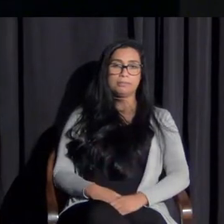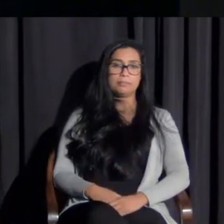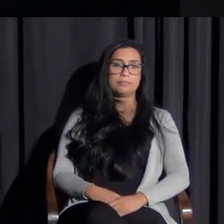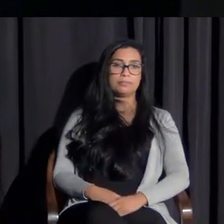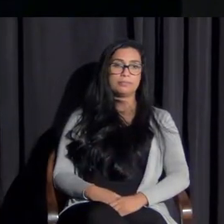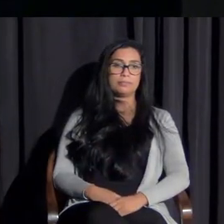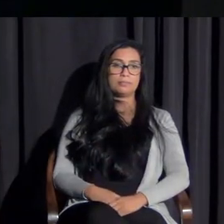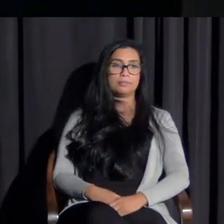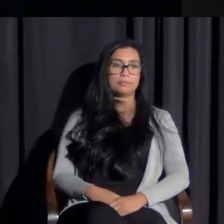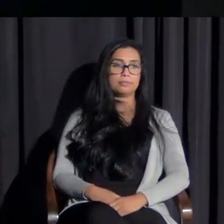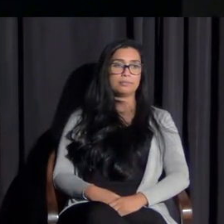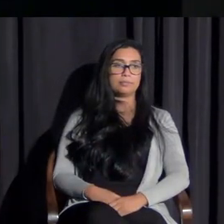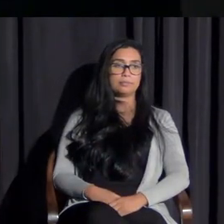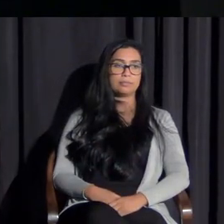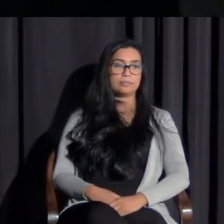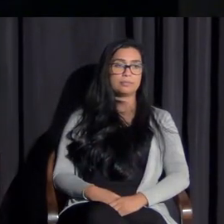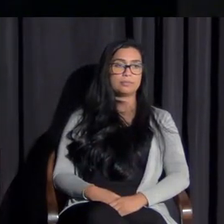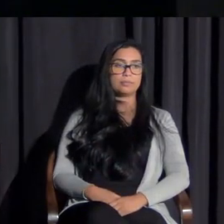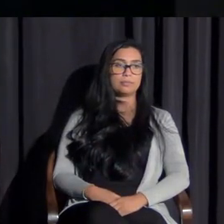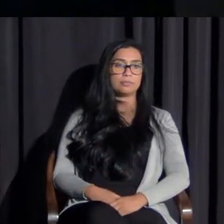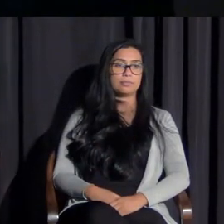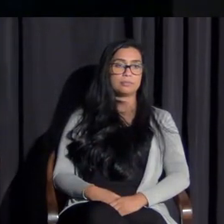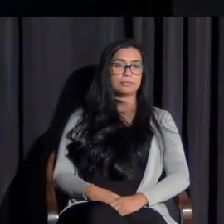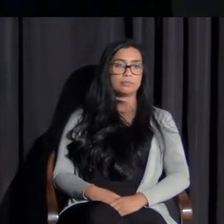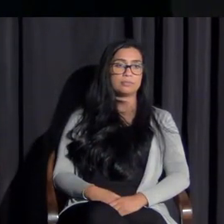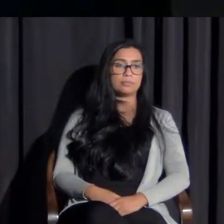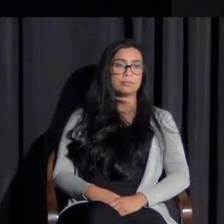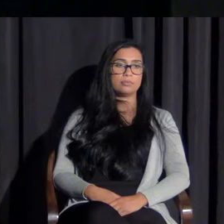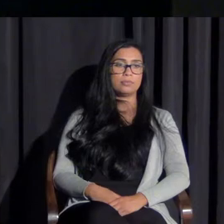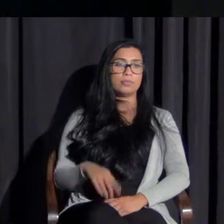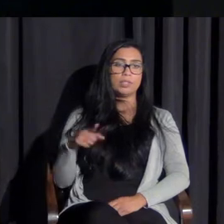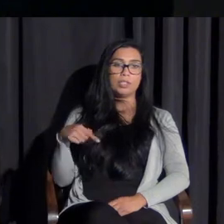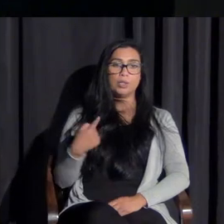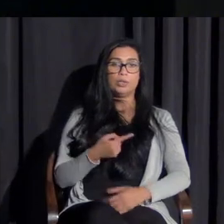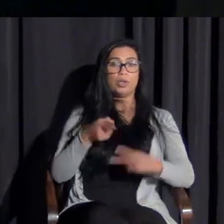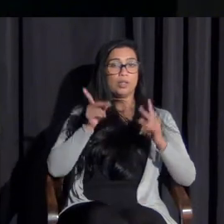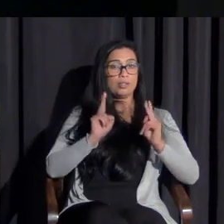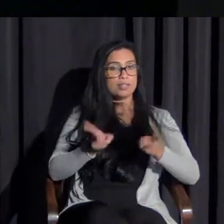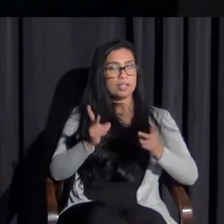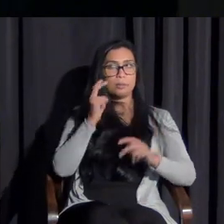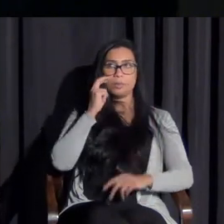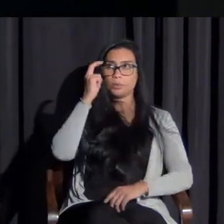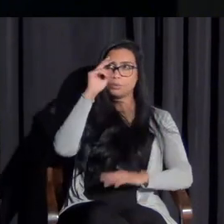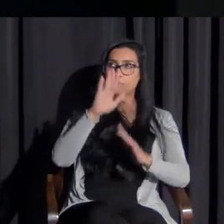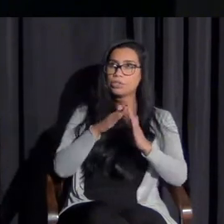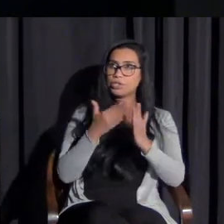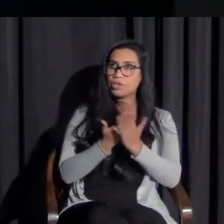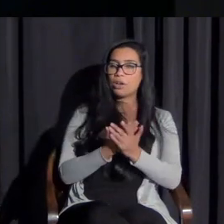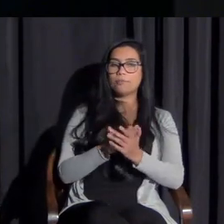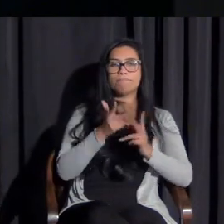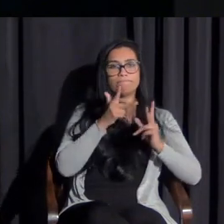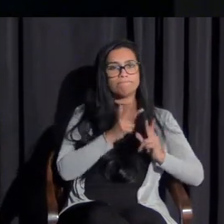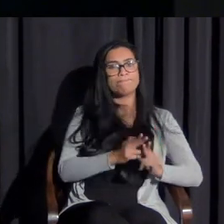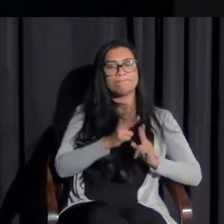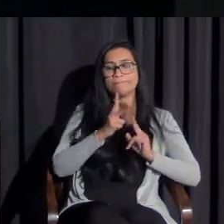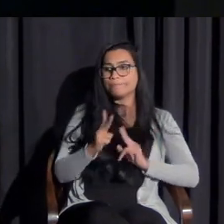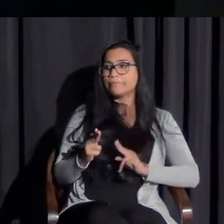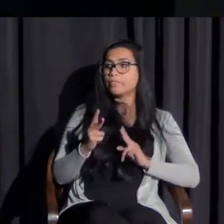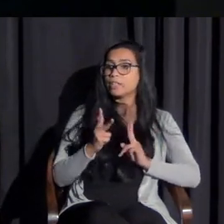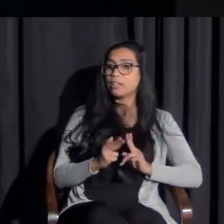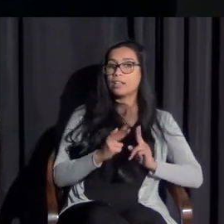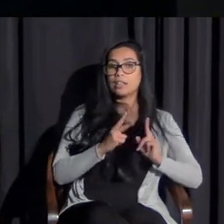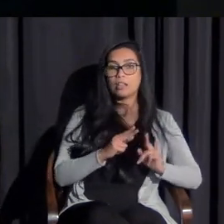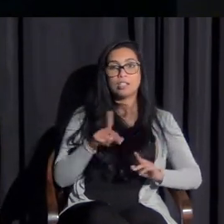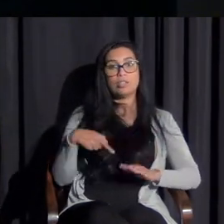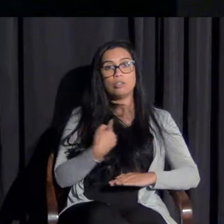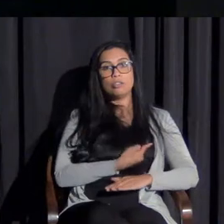de algum modo, já estão, de fato, cristalizadas nessa cultura escolar, e quando a gente, de algum modo, tenta romper com